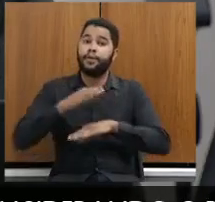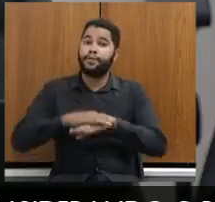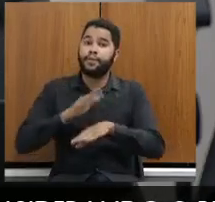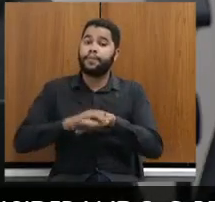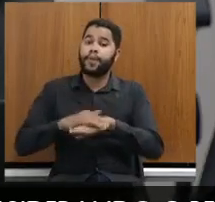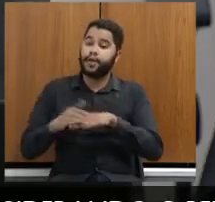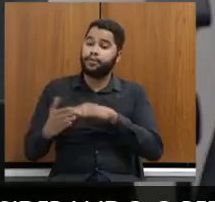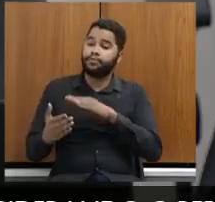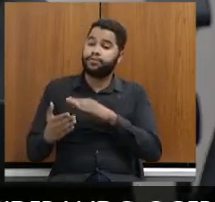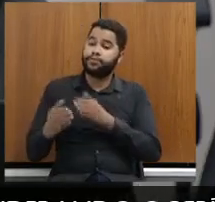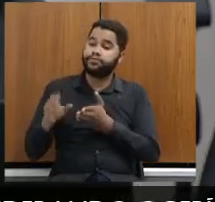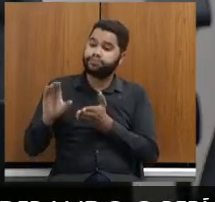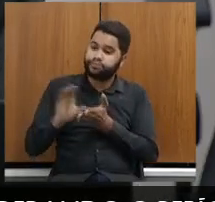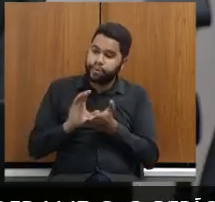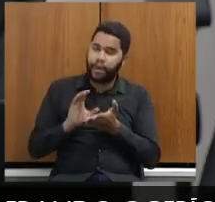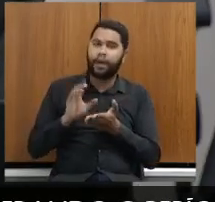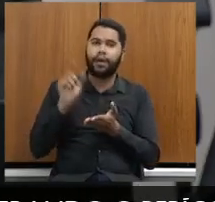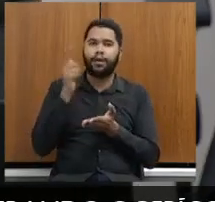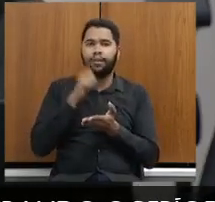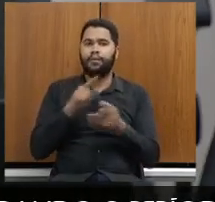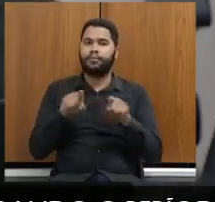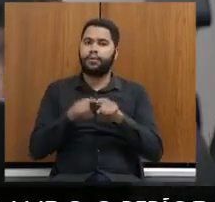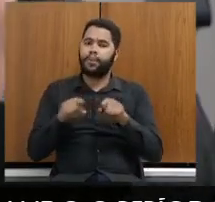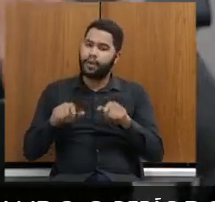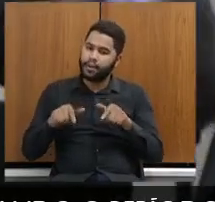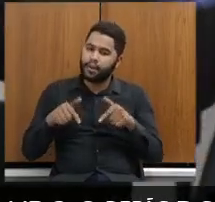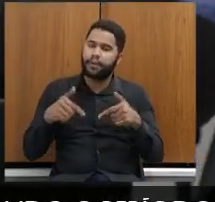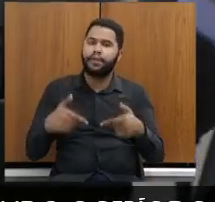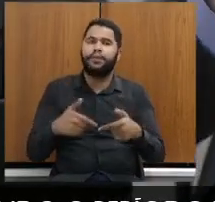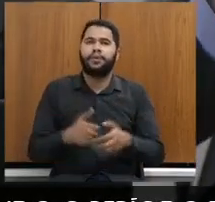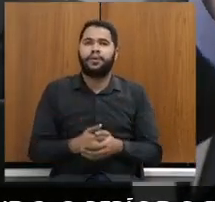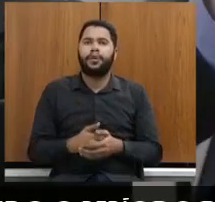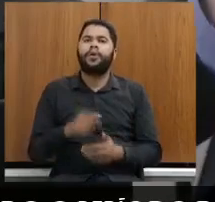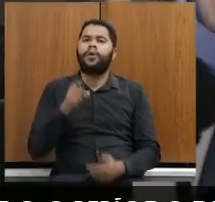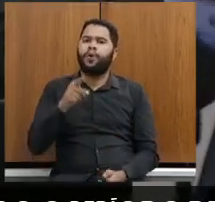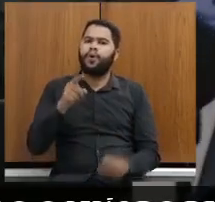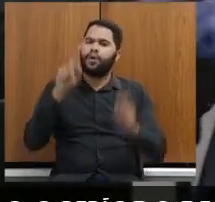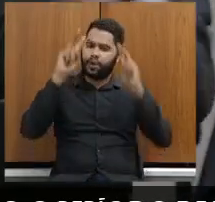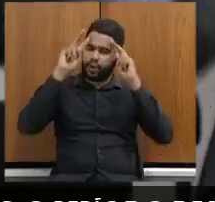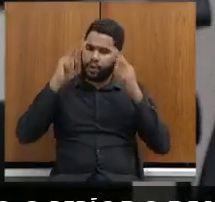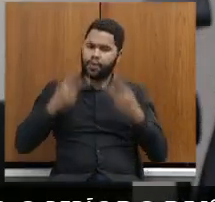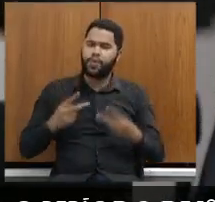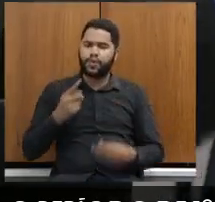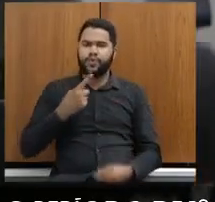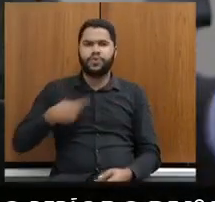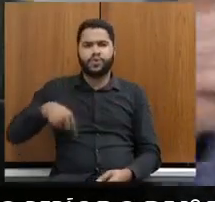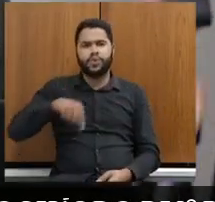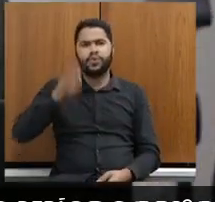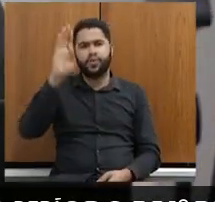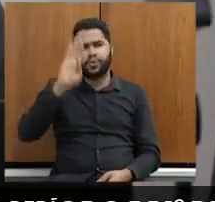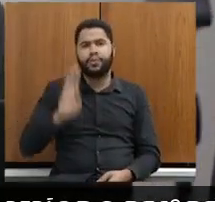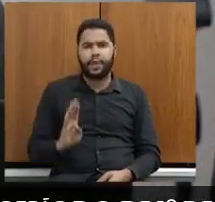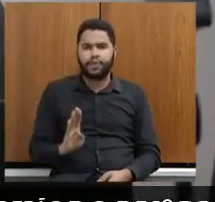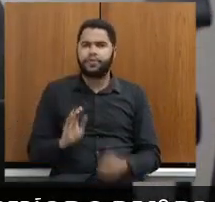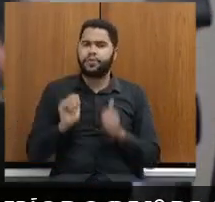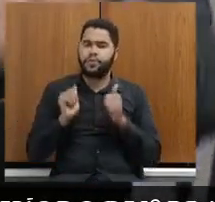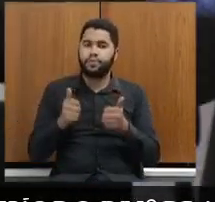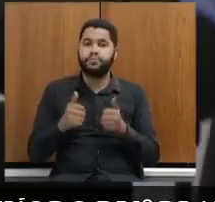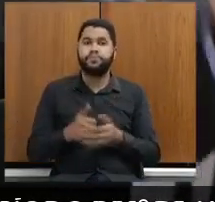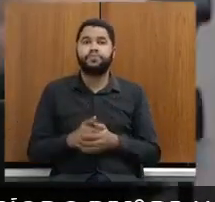providências para que também a Twitter sente for e os seus reconhecer que nós somos o Brasil reconheceu